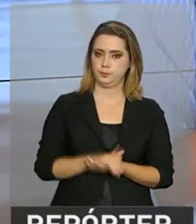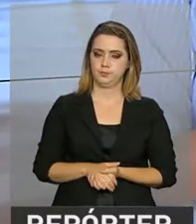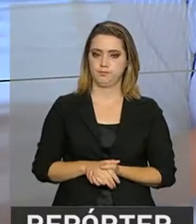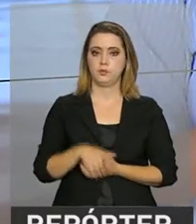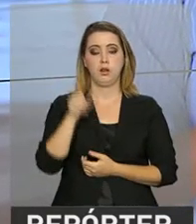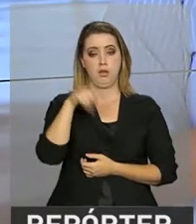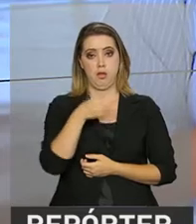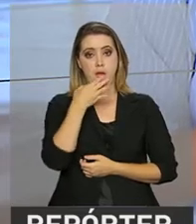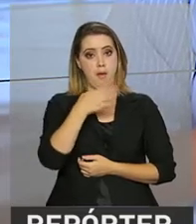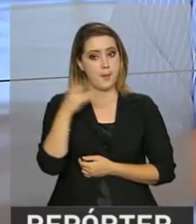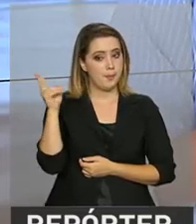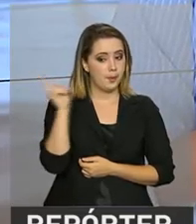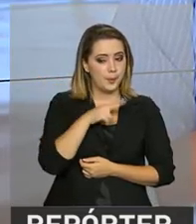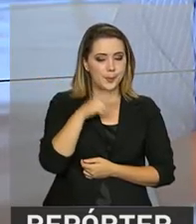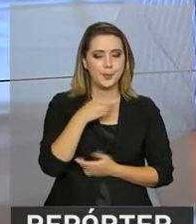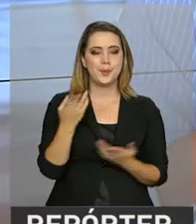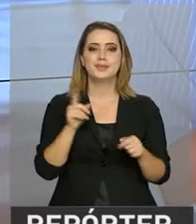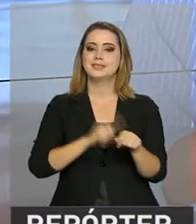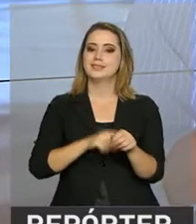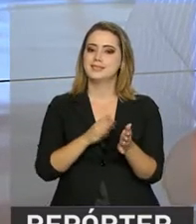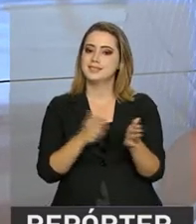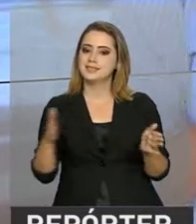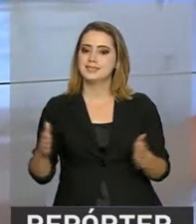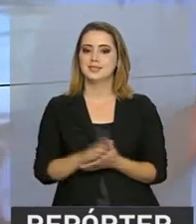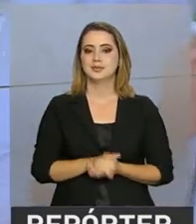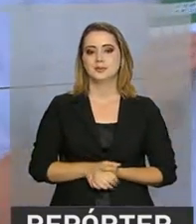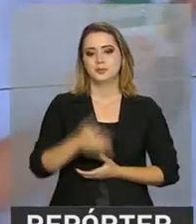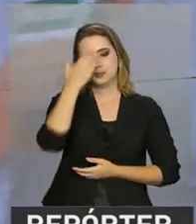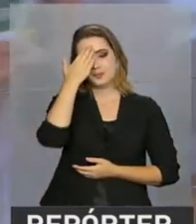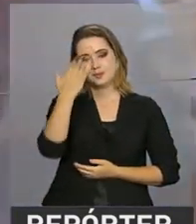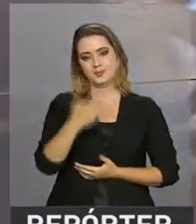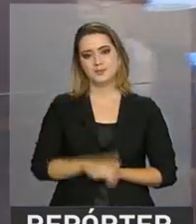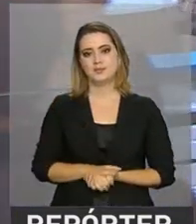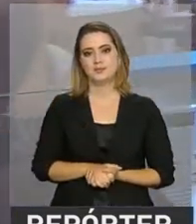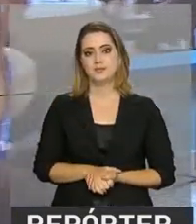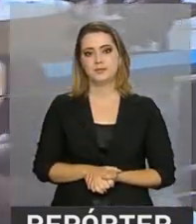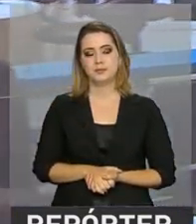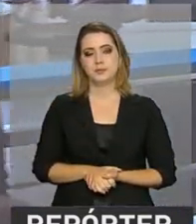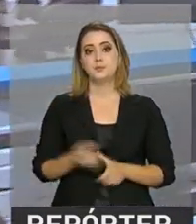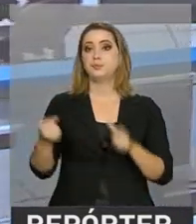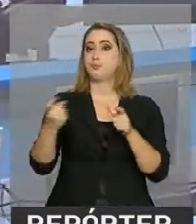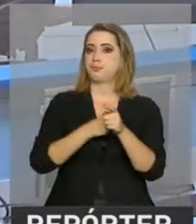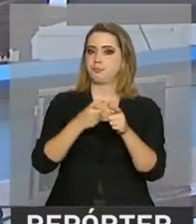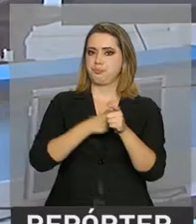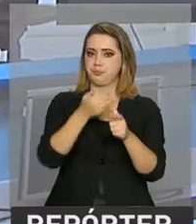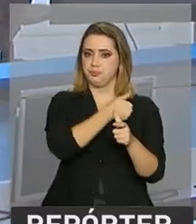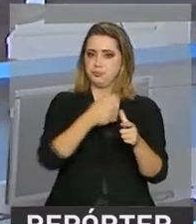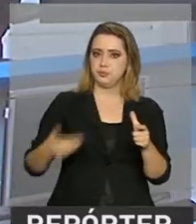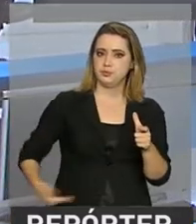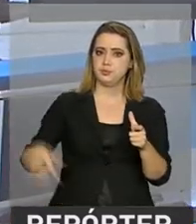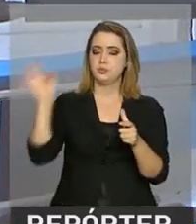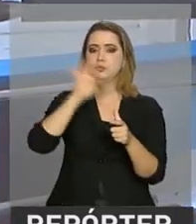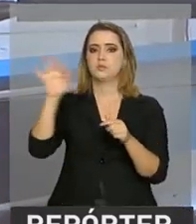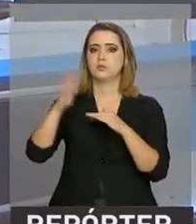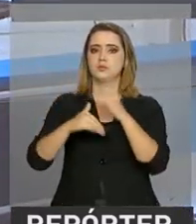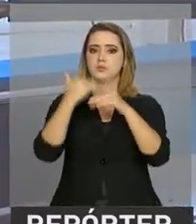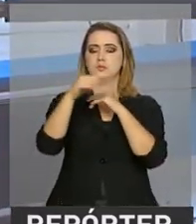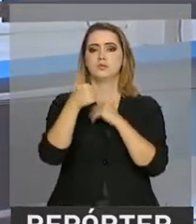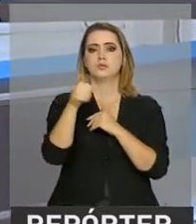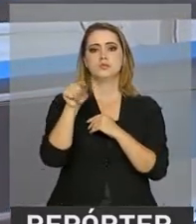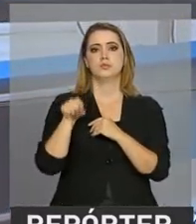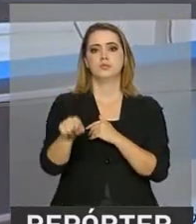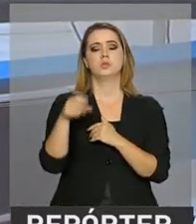hora é correr enquanto é tempo obrigado ana pelas informações a dívida pública federal cresceu 11 6 por cento em 2016